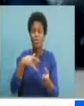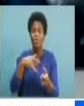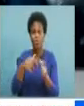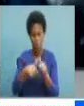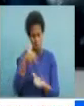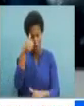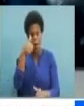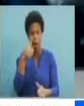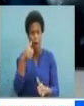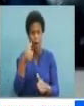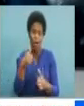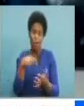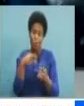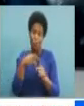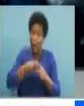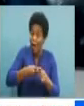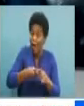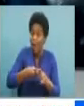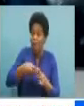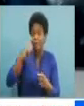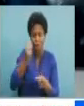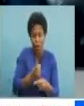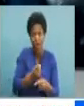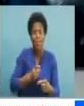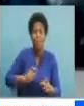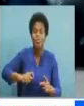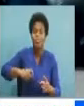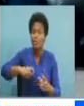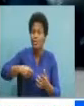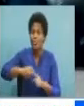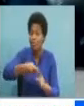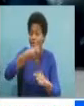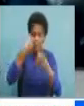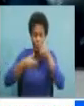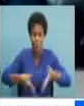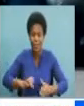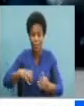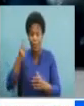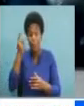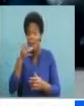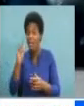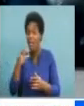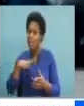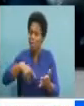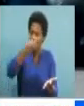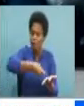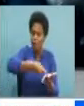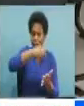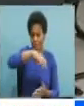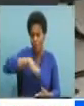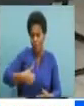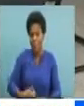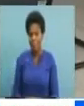fiscais incentivando também o investimento do cabo verdiano que vive fora do país e que querem investir em cabo verde